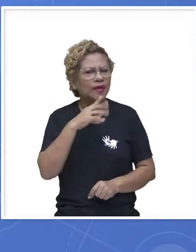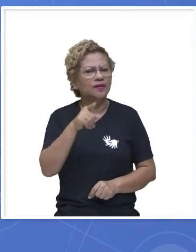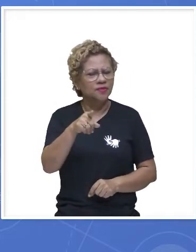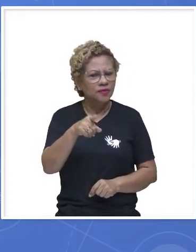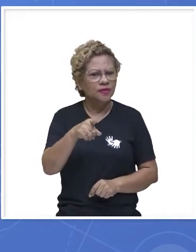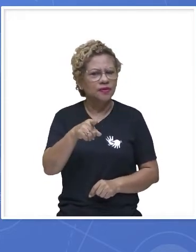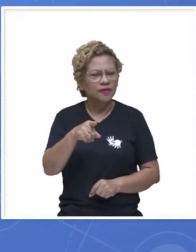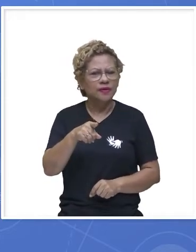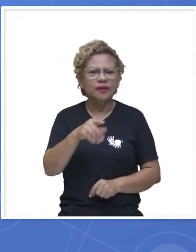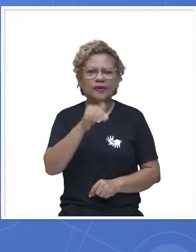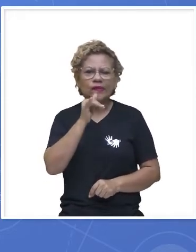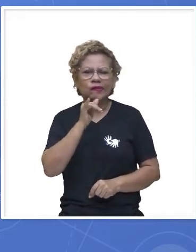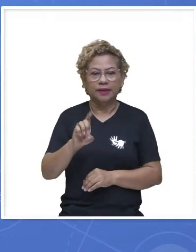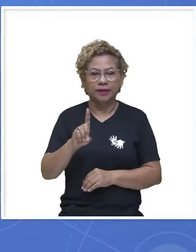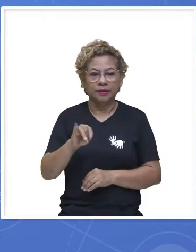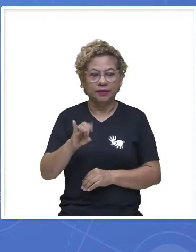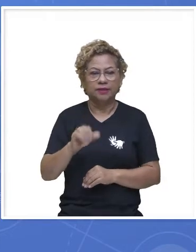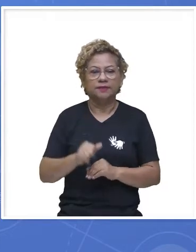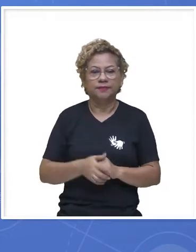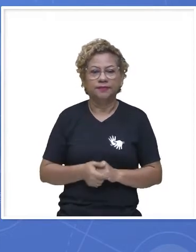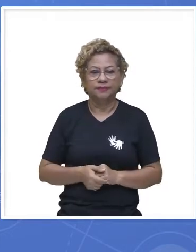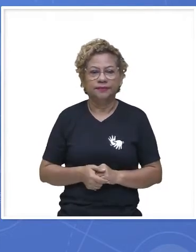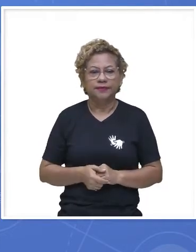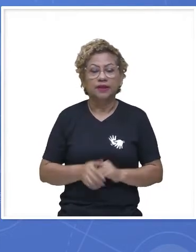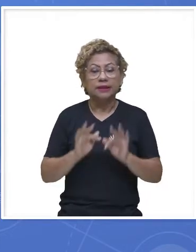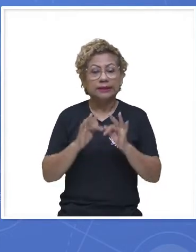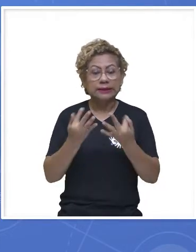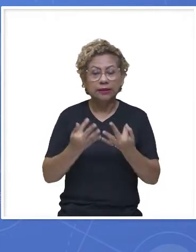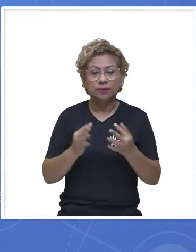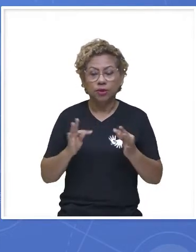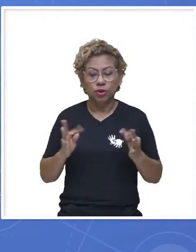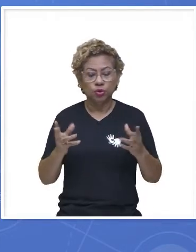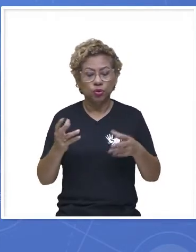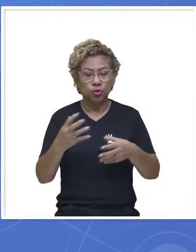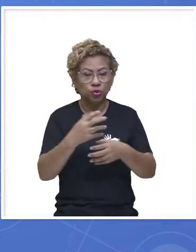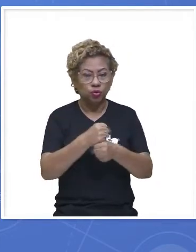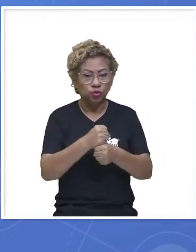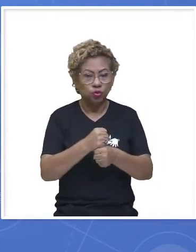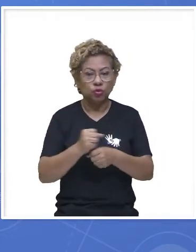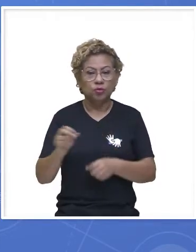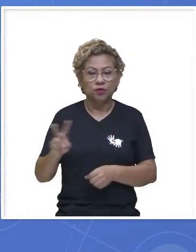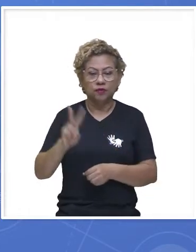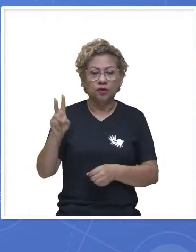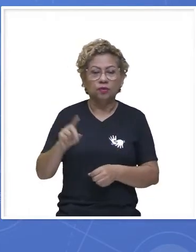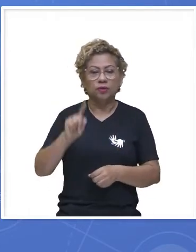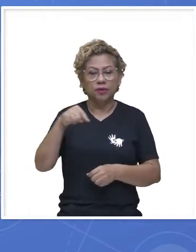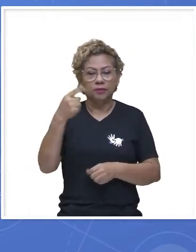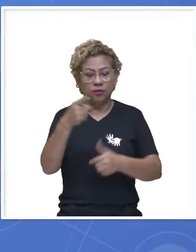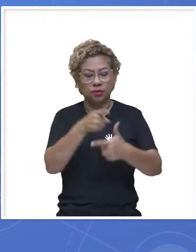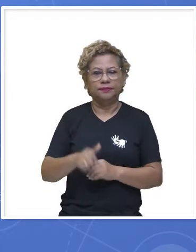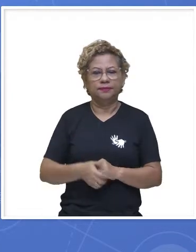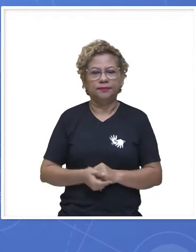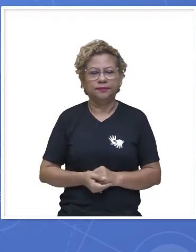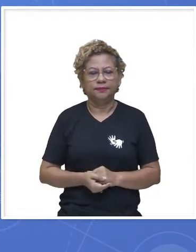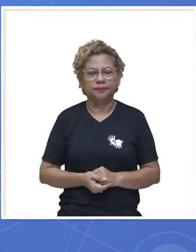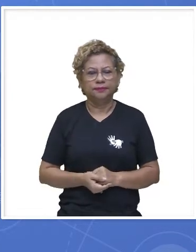está a aula de número 106, medidas de tendência central, moda, média